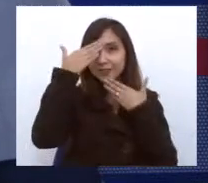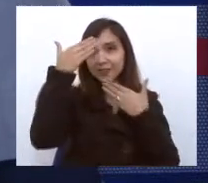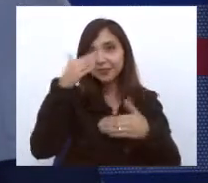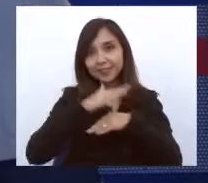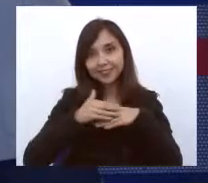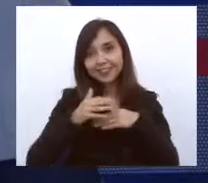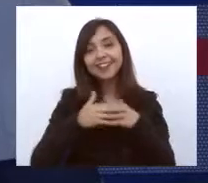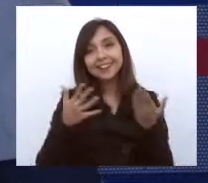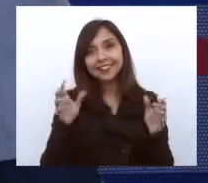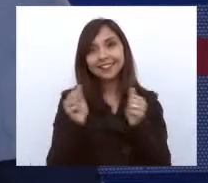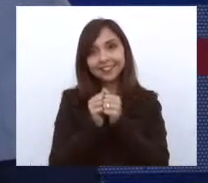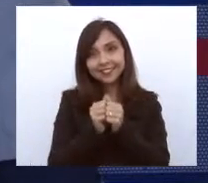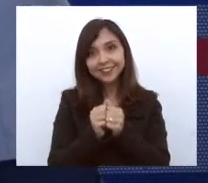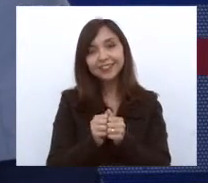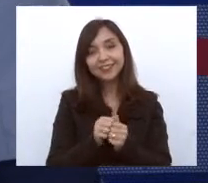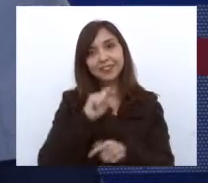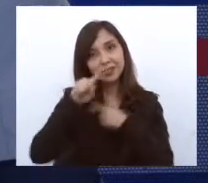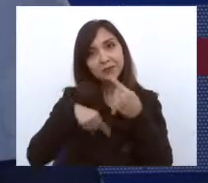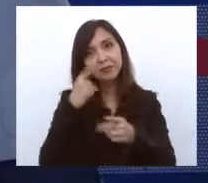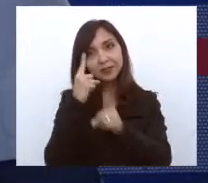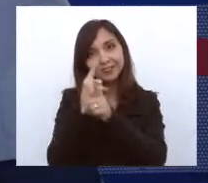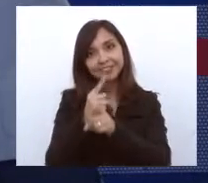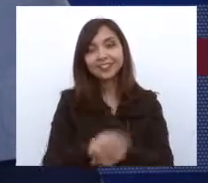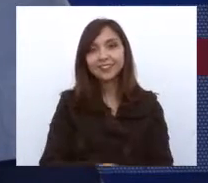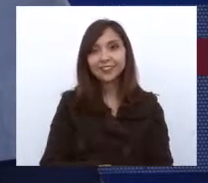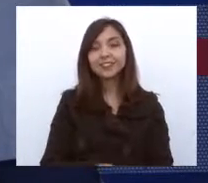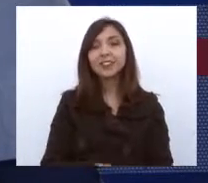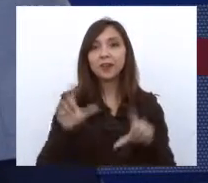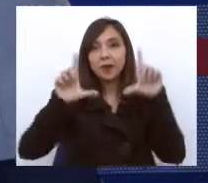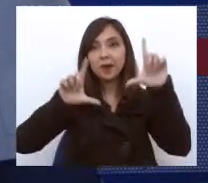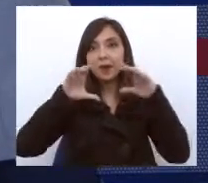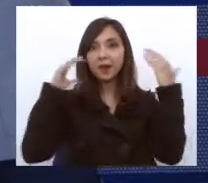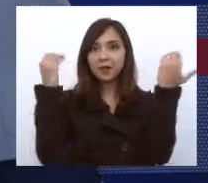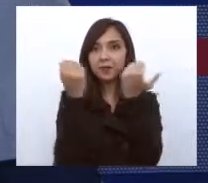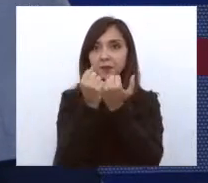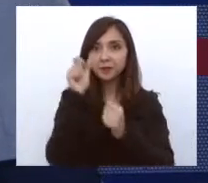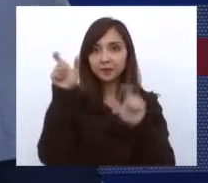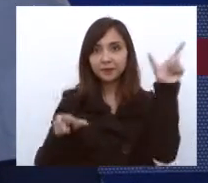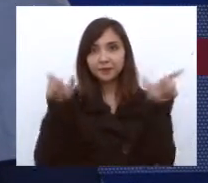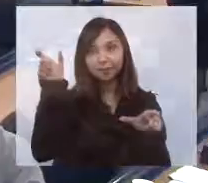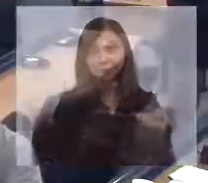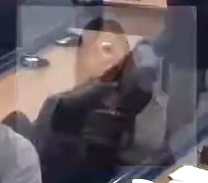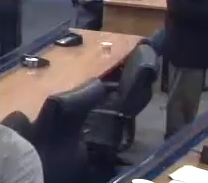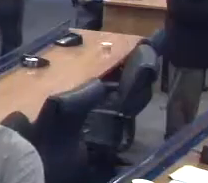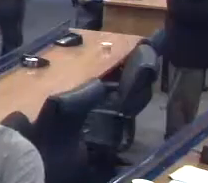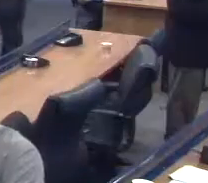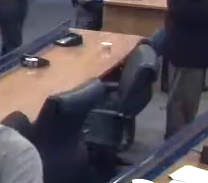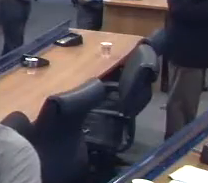carinho e pela companhia. Nos vemos por aqui numa próxima oportunidade. TV Câmara Guarulhos, o canal da cidadania.